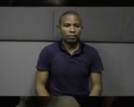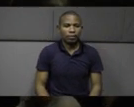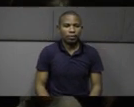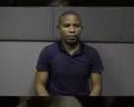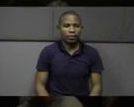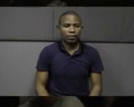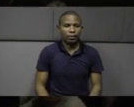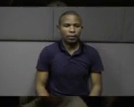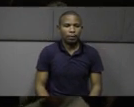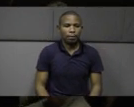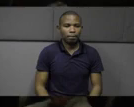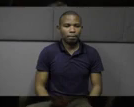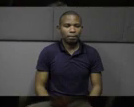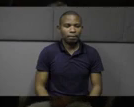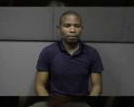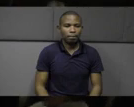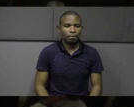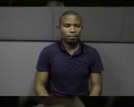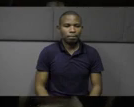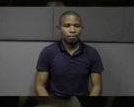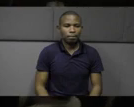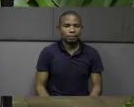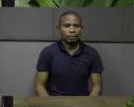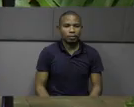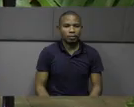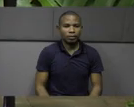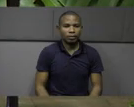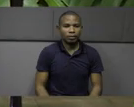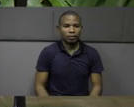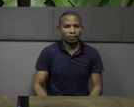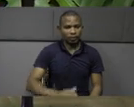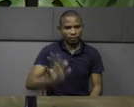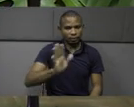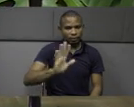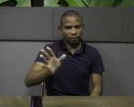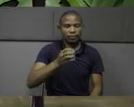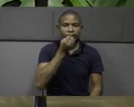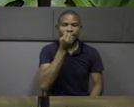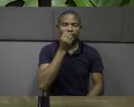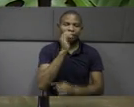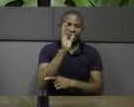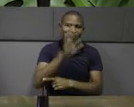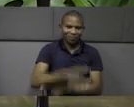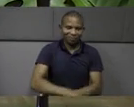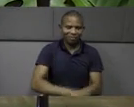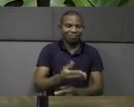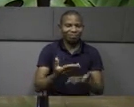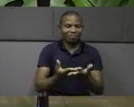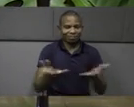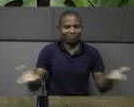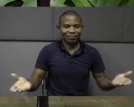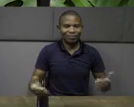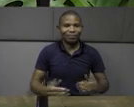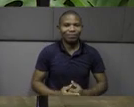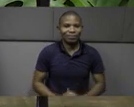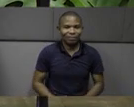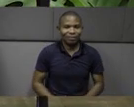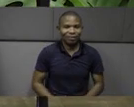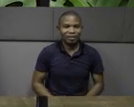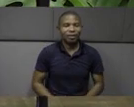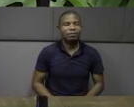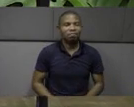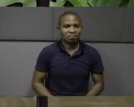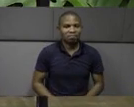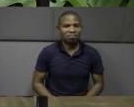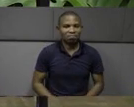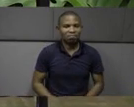lá funcionam tá olá boa tarde a todos e todas é bom ataque é bom